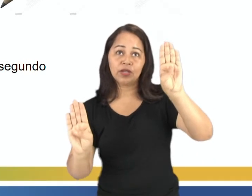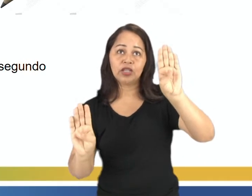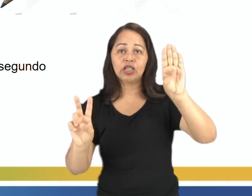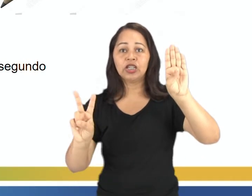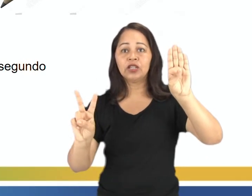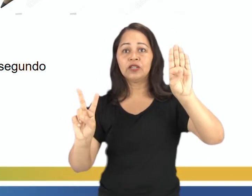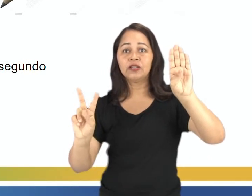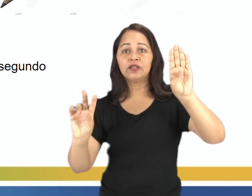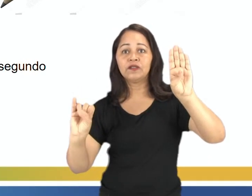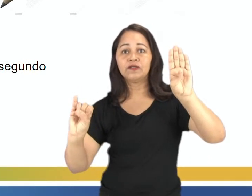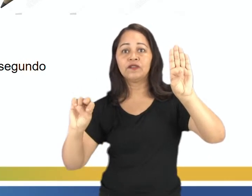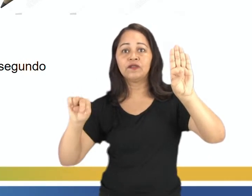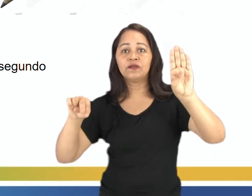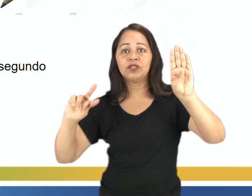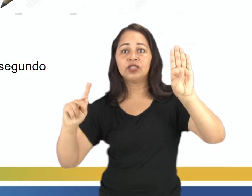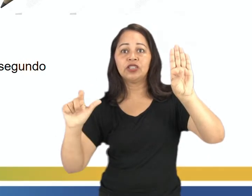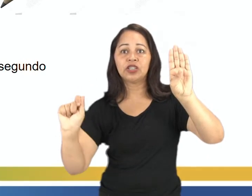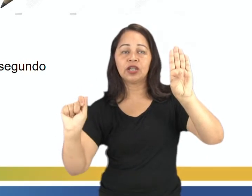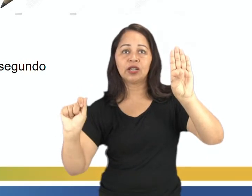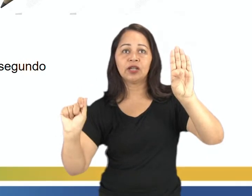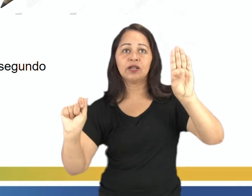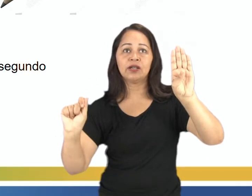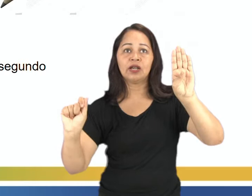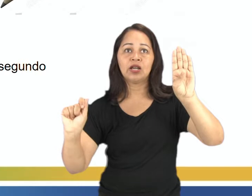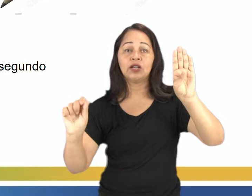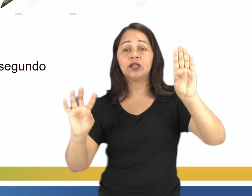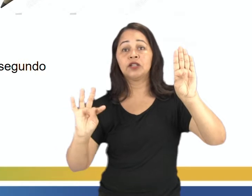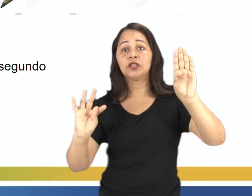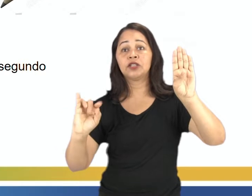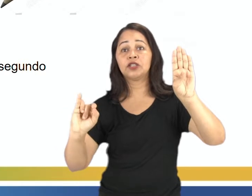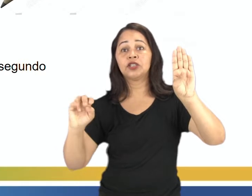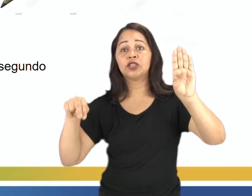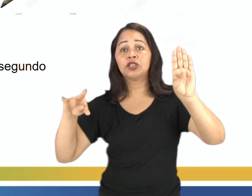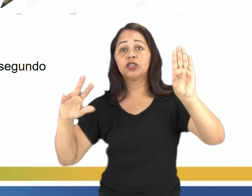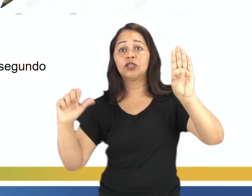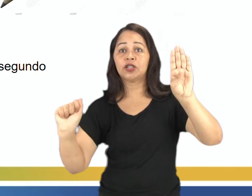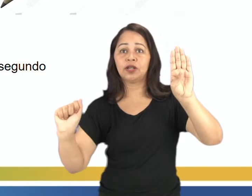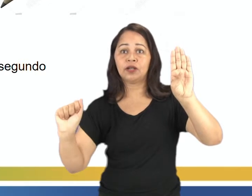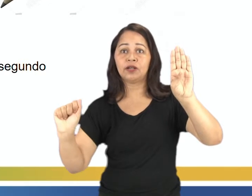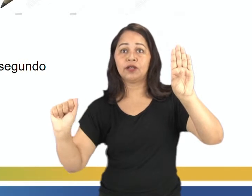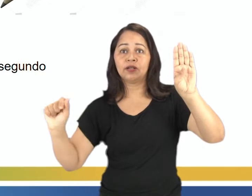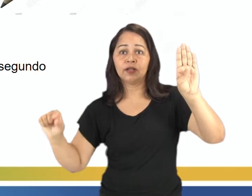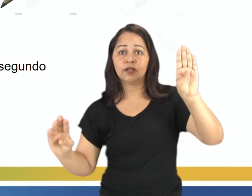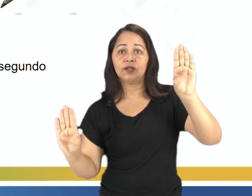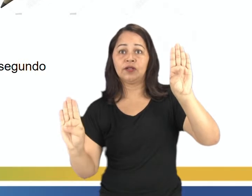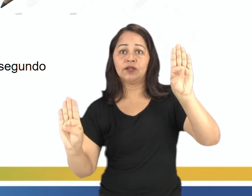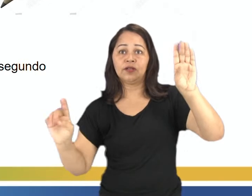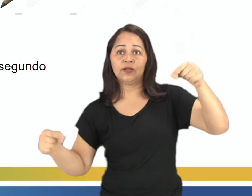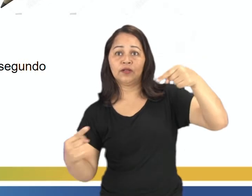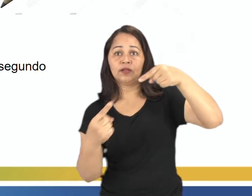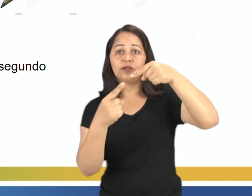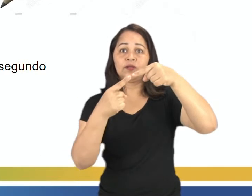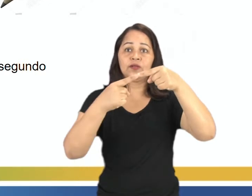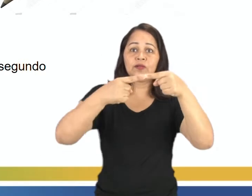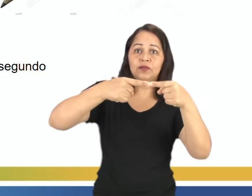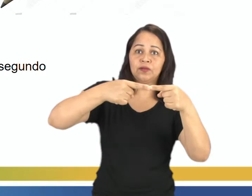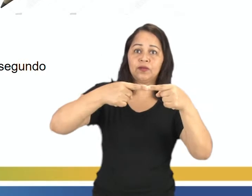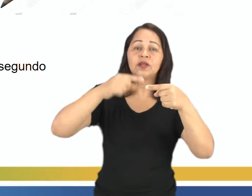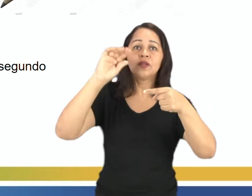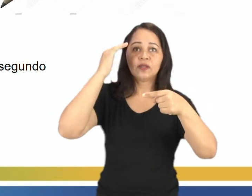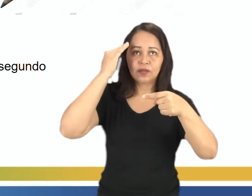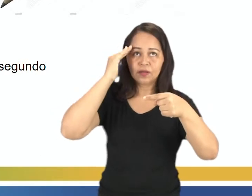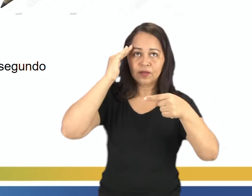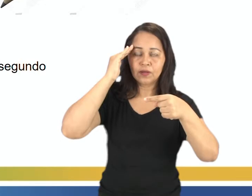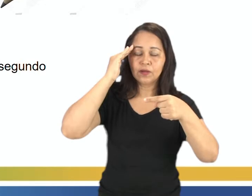fatigada, vai rimar com quem? No terceiro verso vai rimar com povoada. Fatigada,